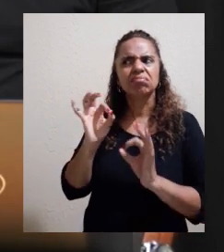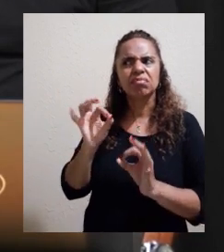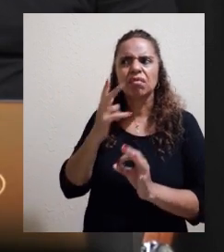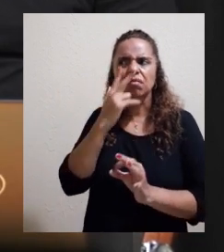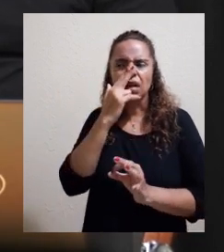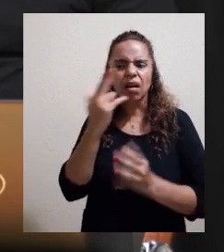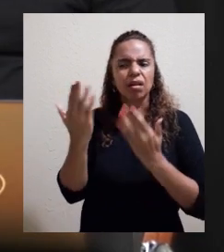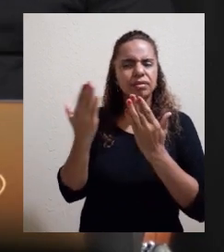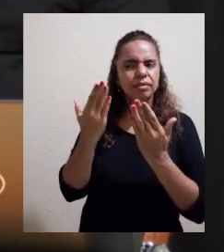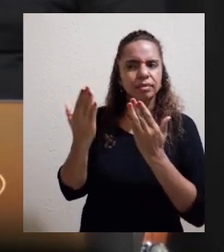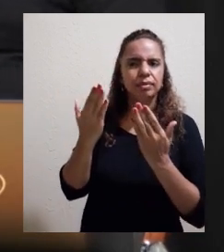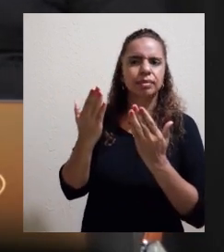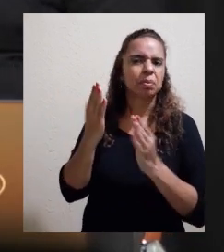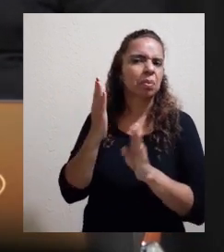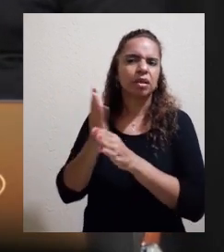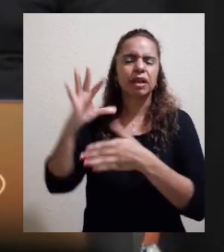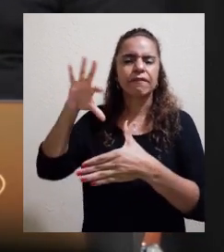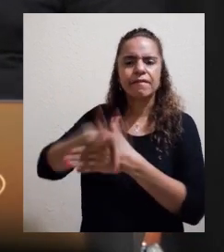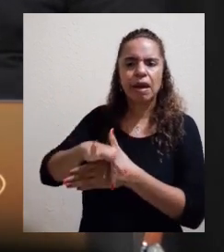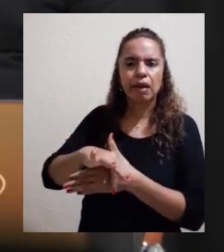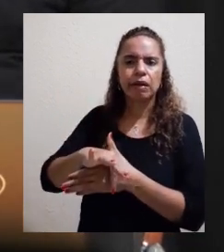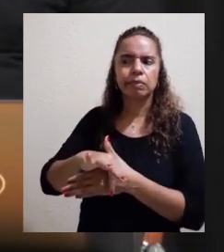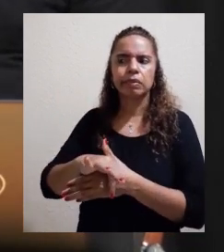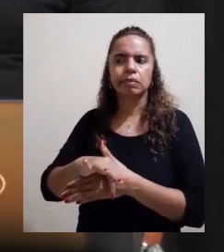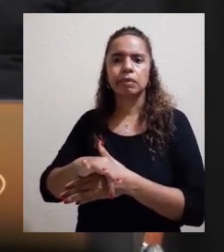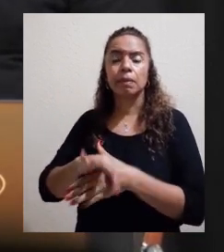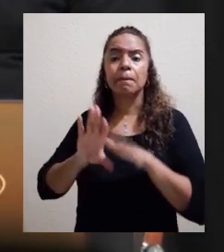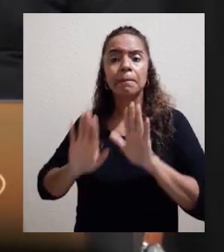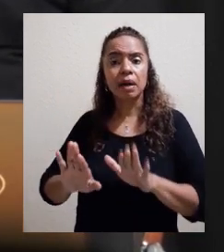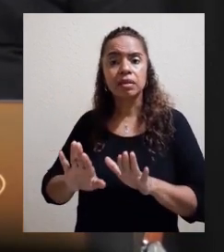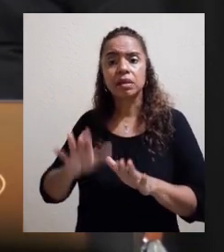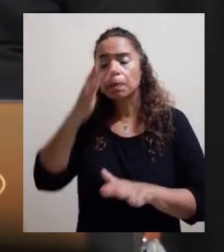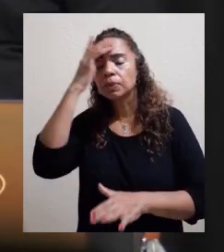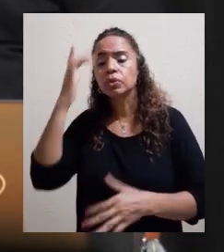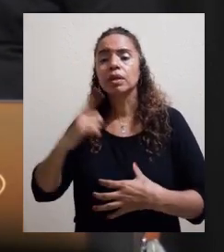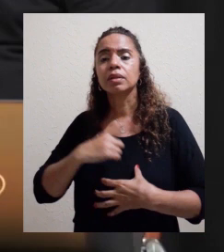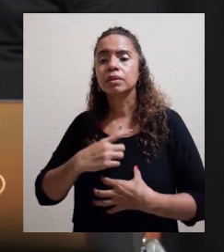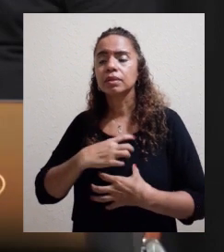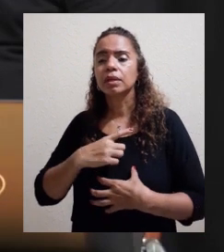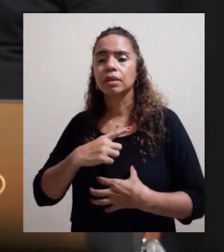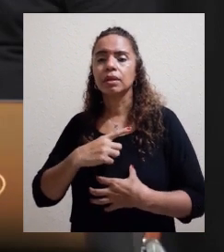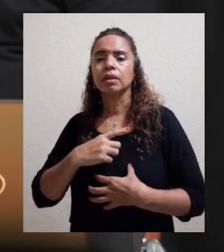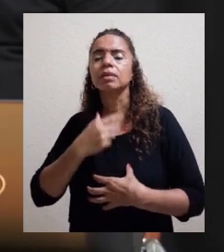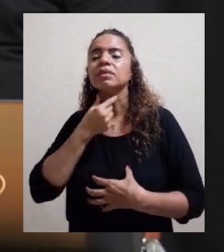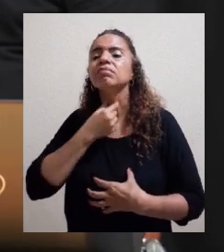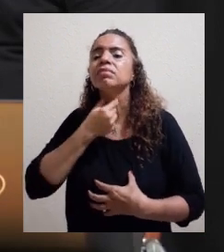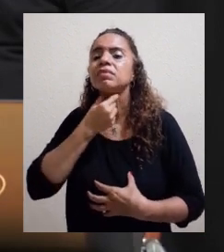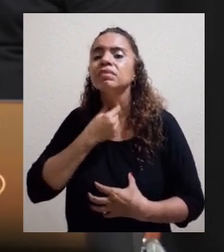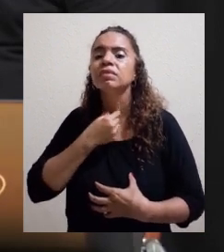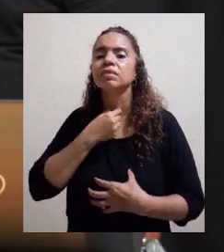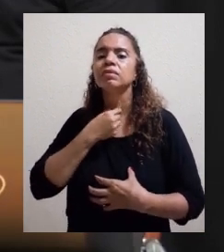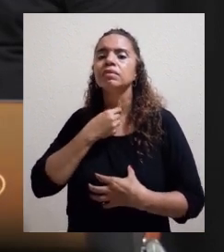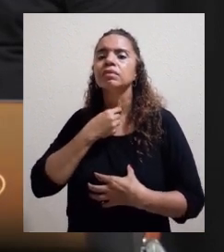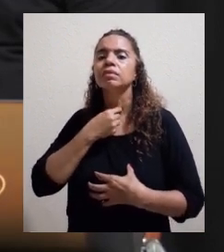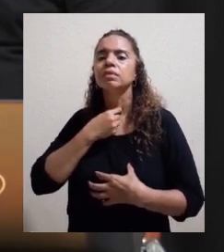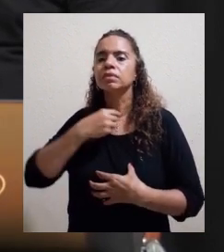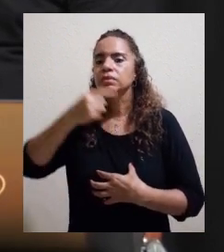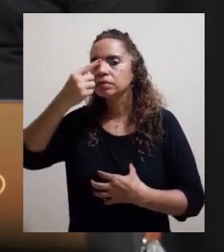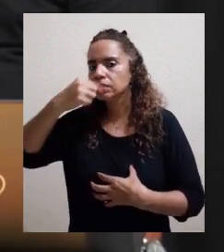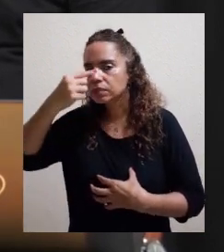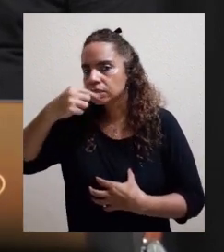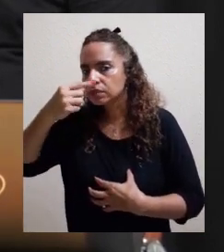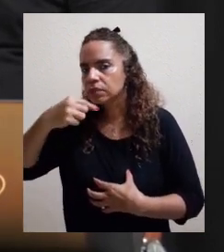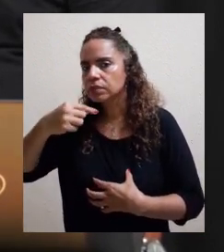suspeito envolve a presença de febre. Se o cara chega com coriza e dor de garganta e só se sentindo bem fora isso para ser